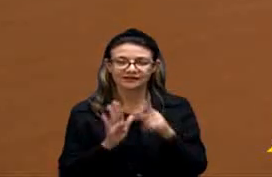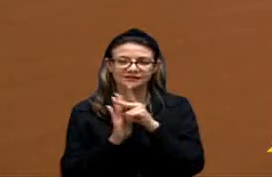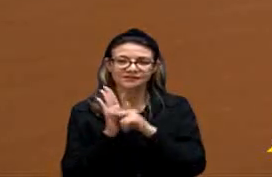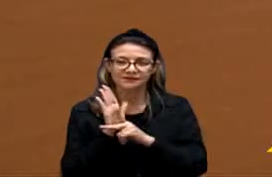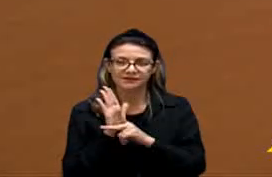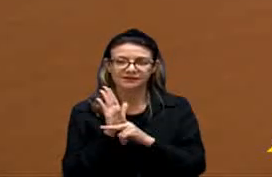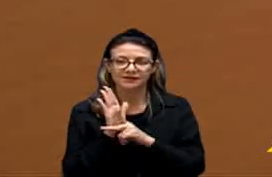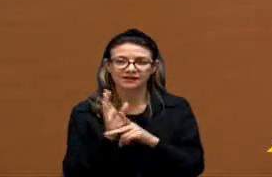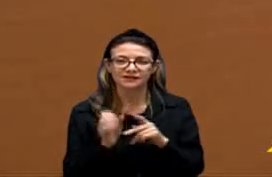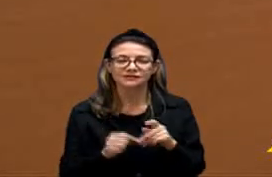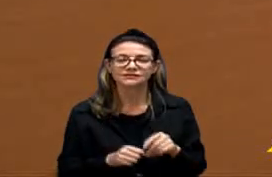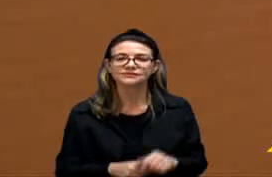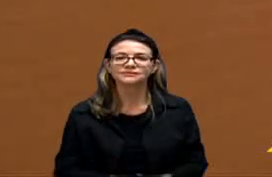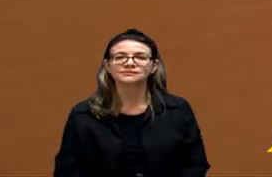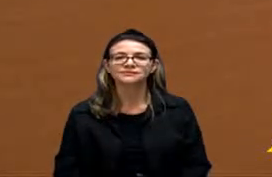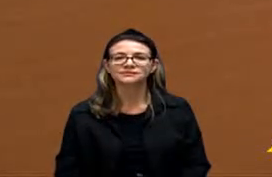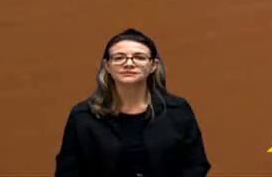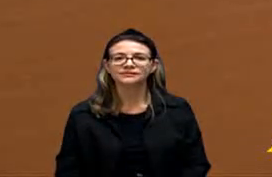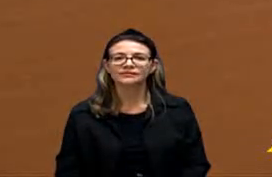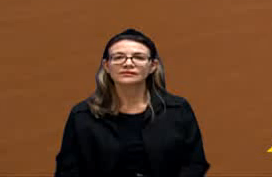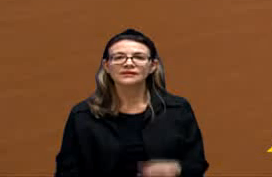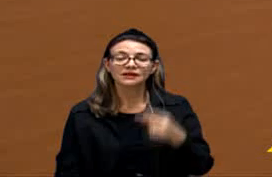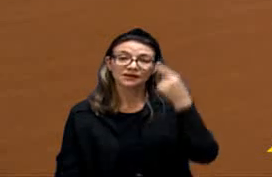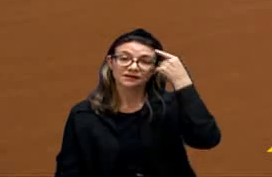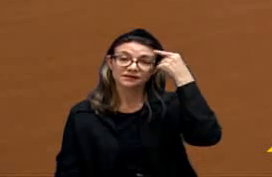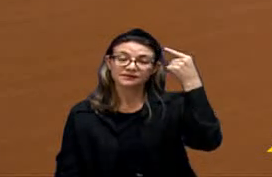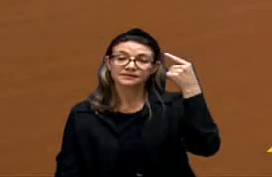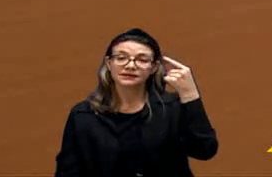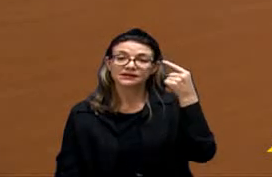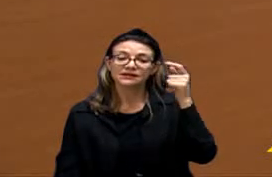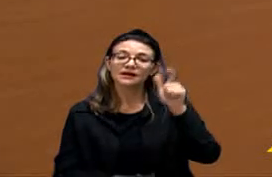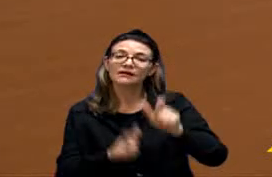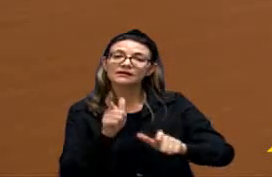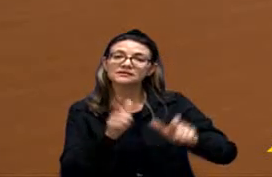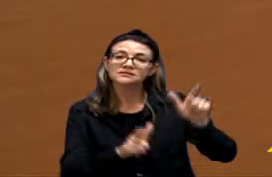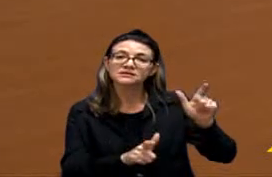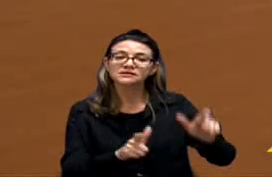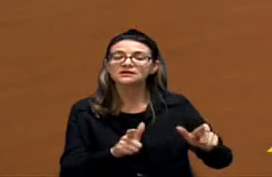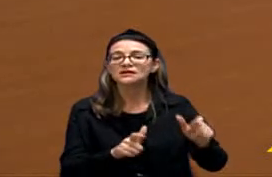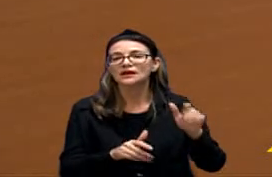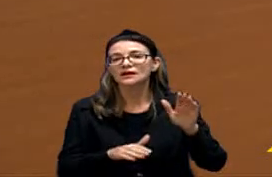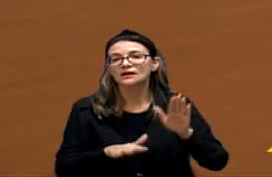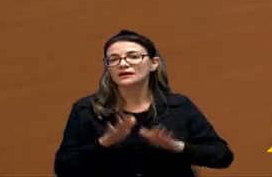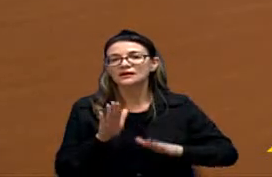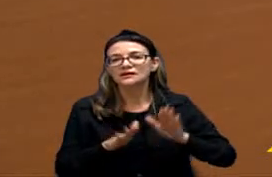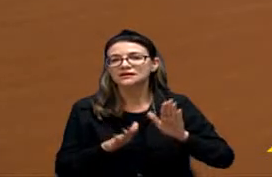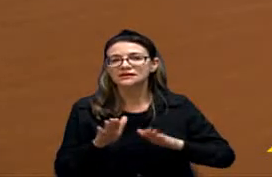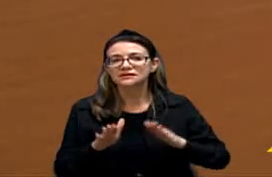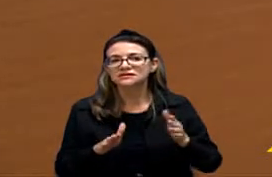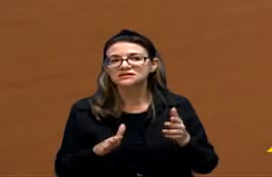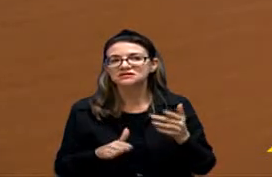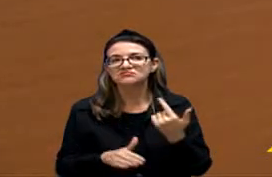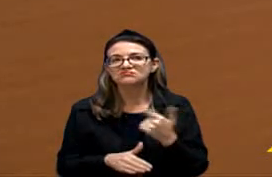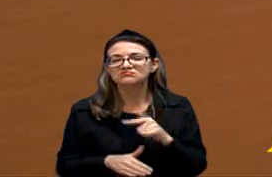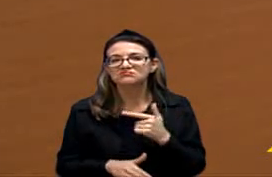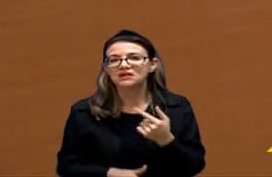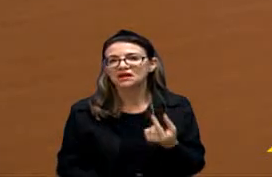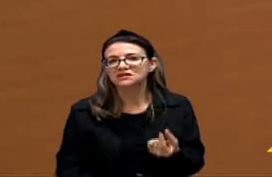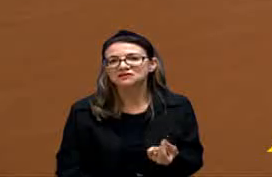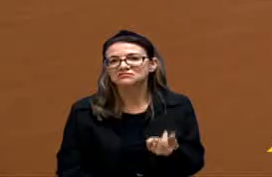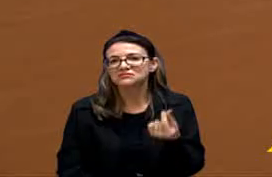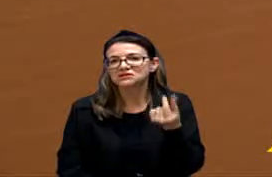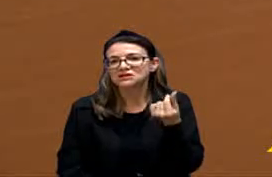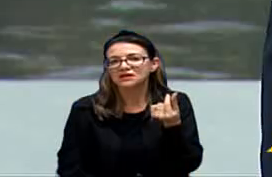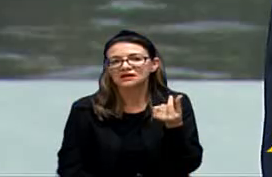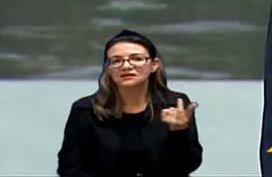projeto Presidente a gente pensa muito naquelas pessoas que não tem uma condição eh em poder ir num pesqueiro com